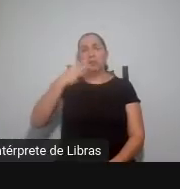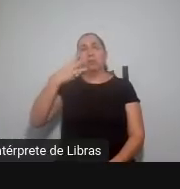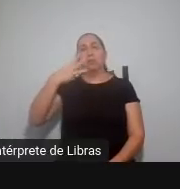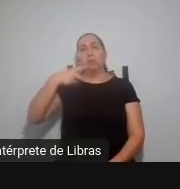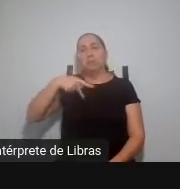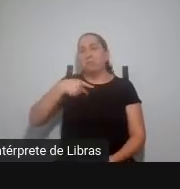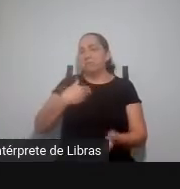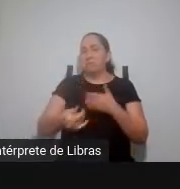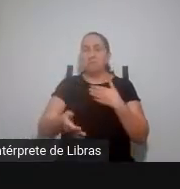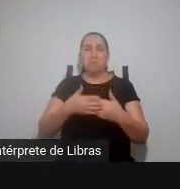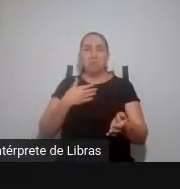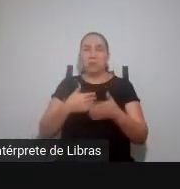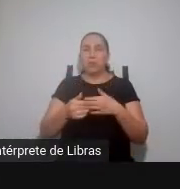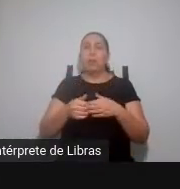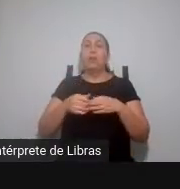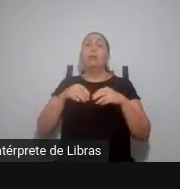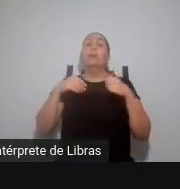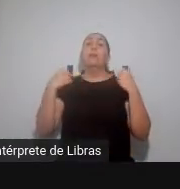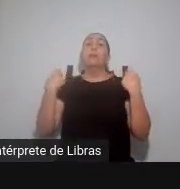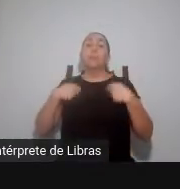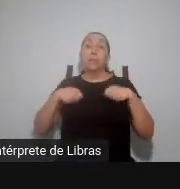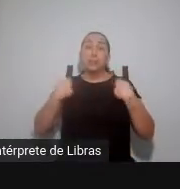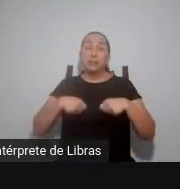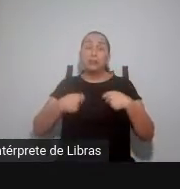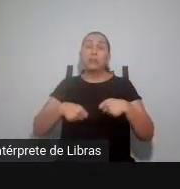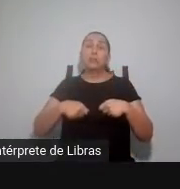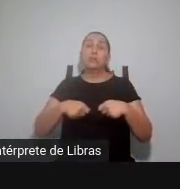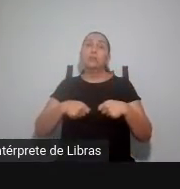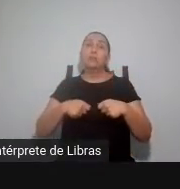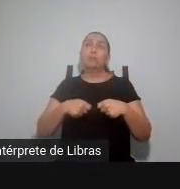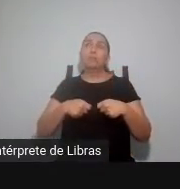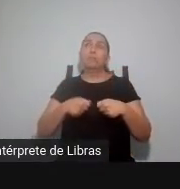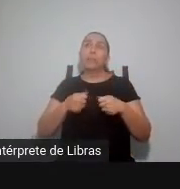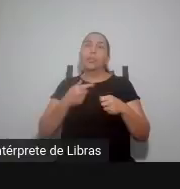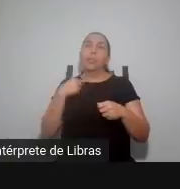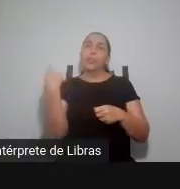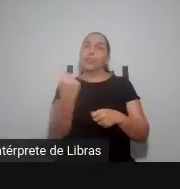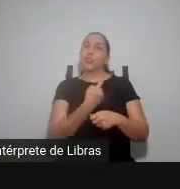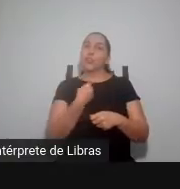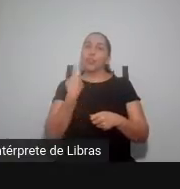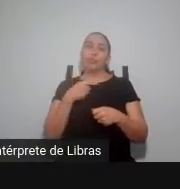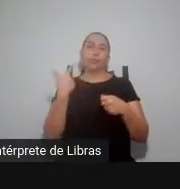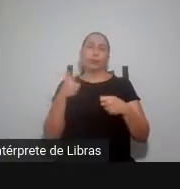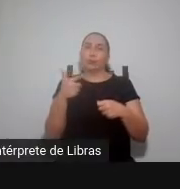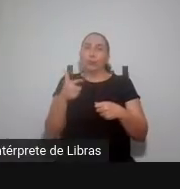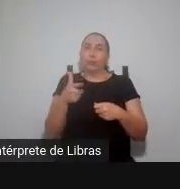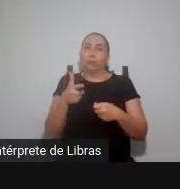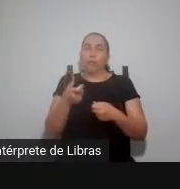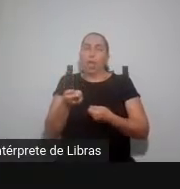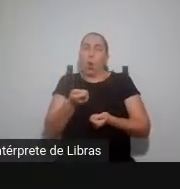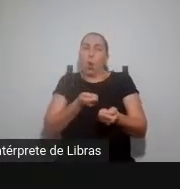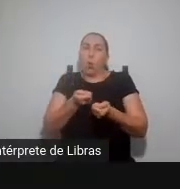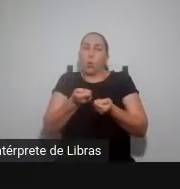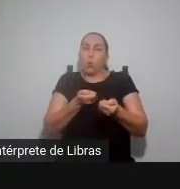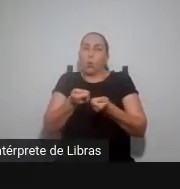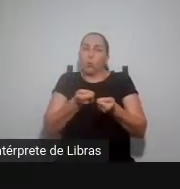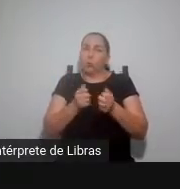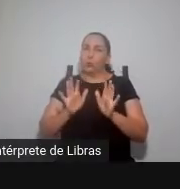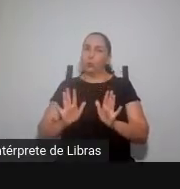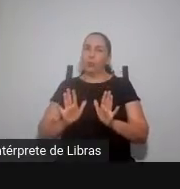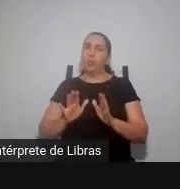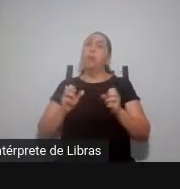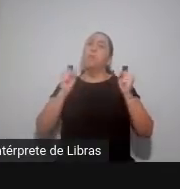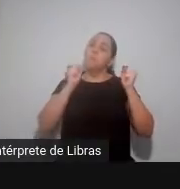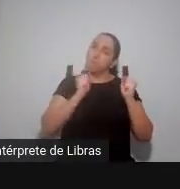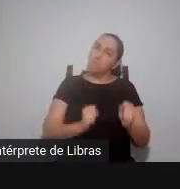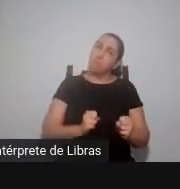Aí é uma coisa que a gente não tem controle, que eu penso que, inclusive, na privada também não. Você pode ter um acompanhamento melhor. Mas se ele